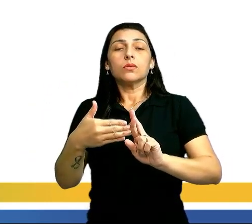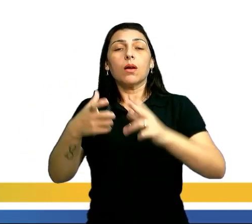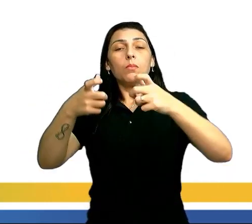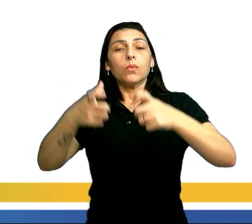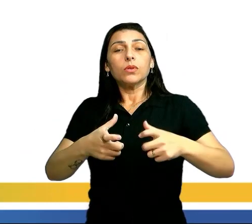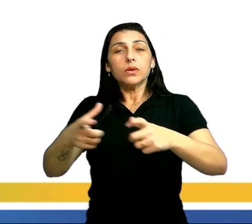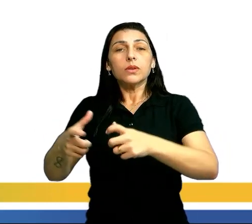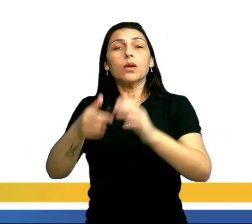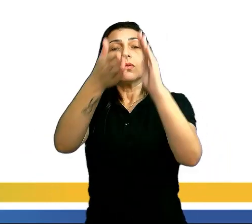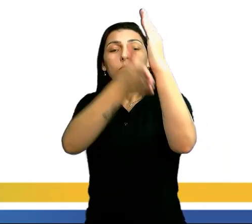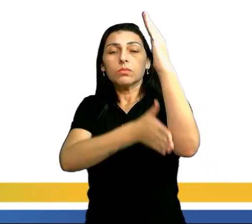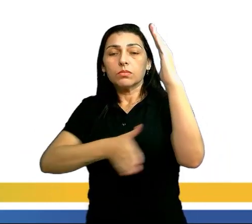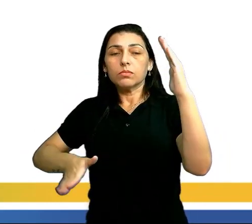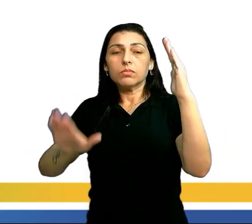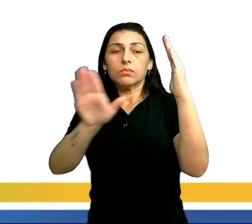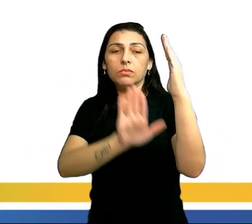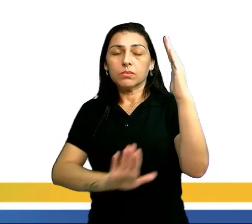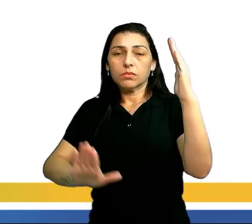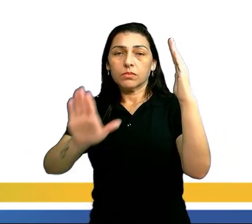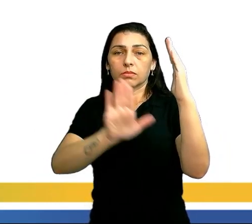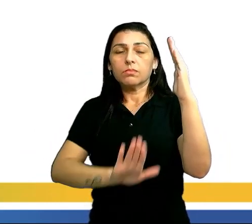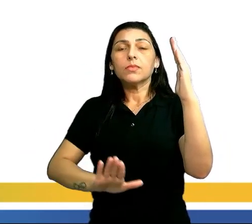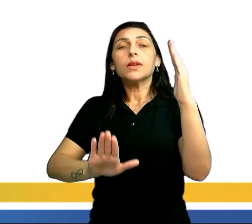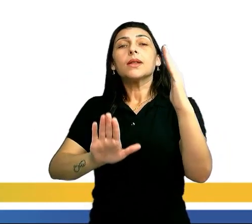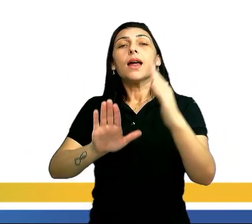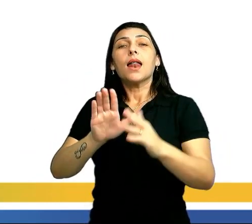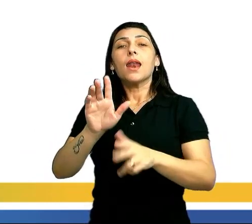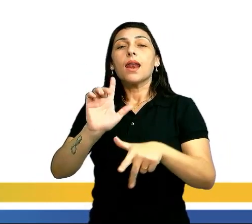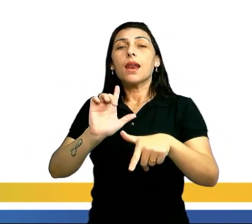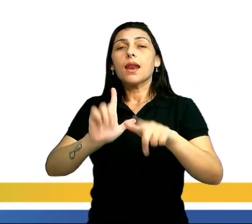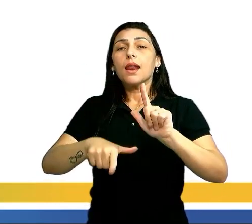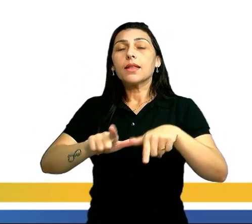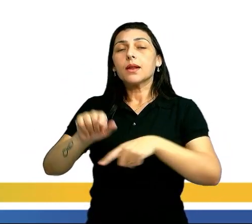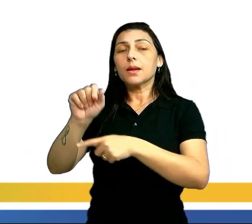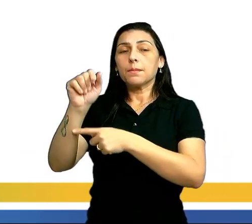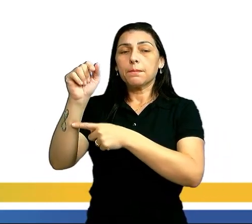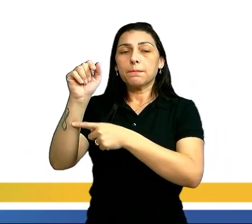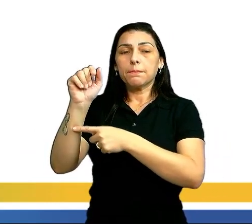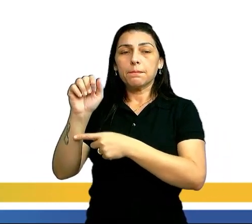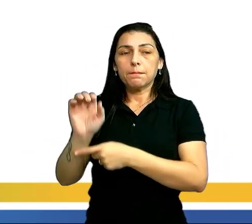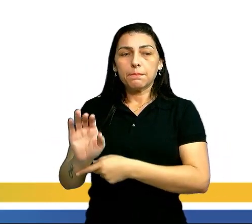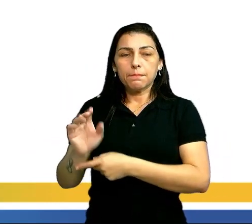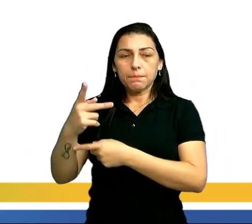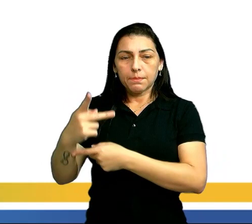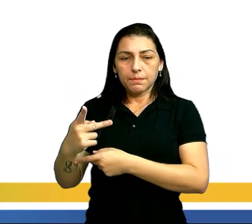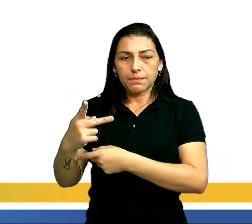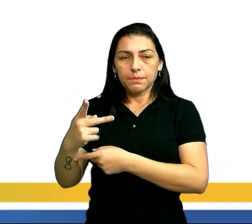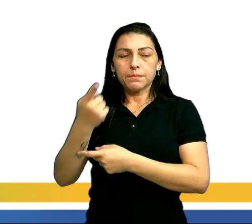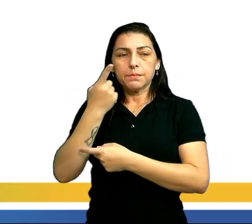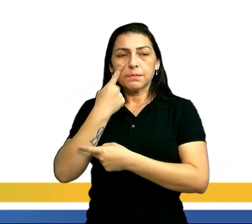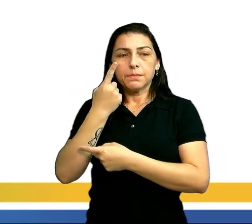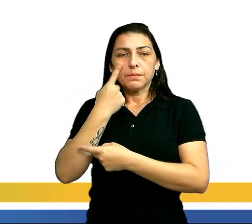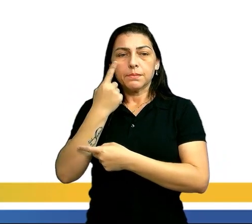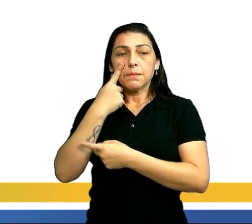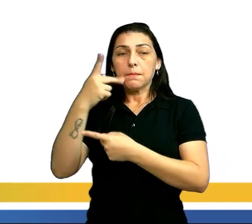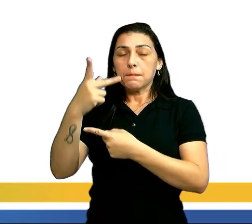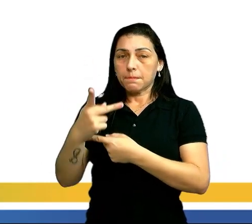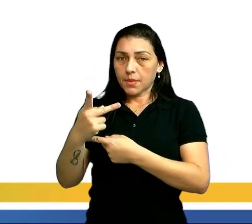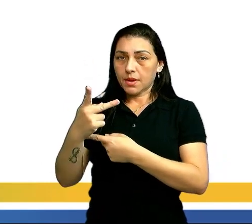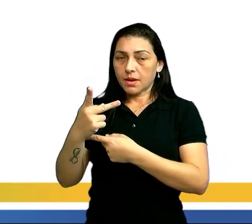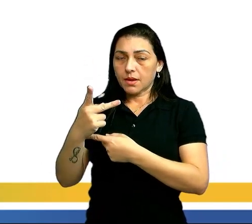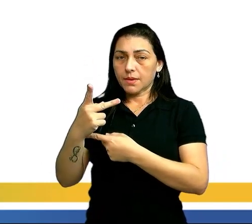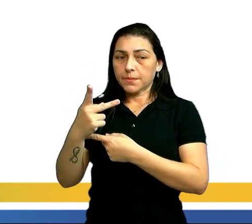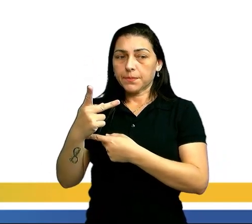robô no plano cartesiano pela letra P. Você pode ver aí na ilustração que P